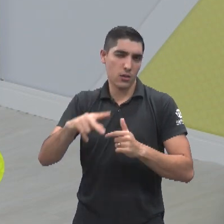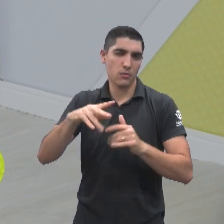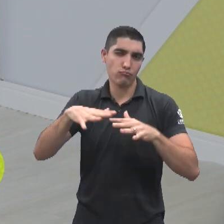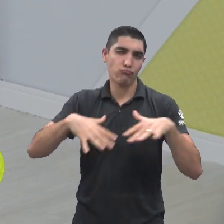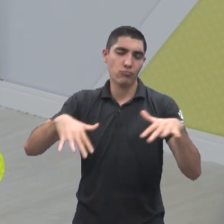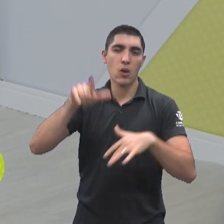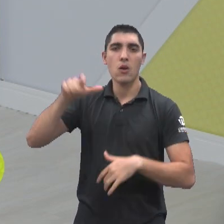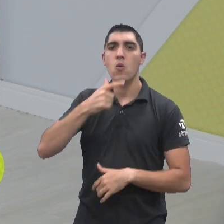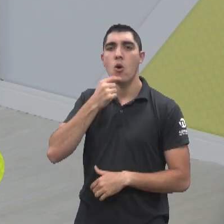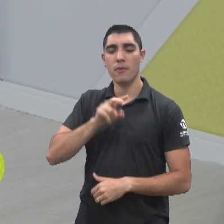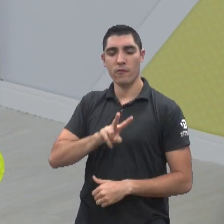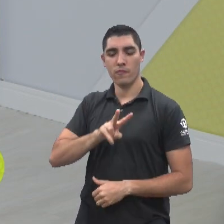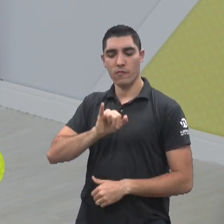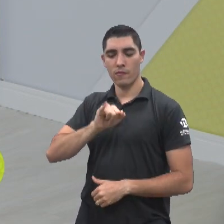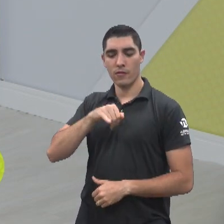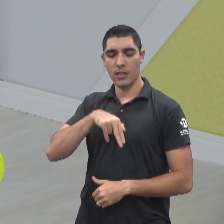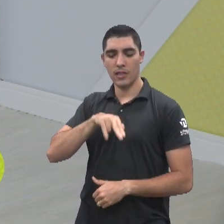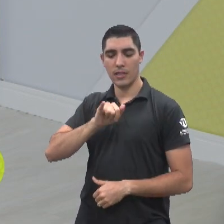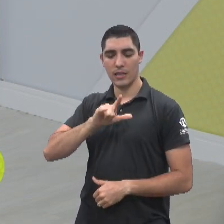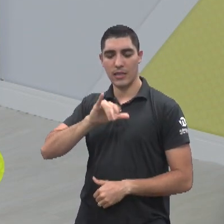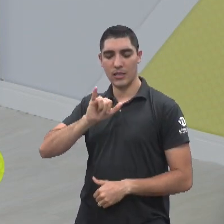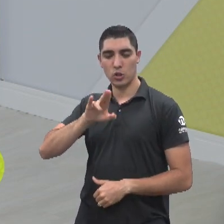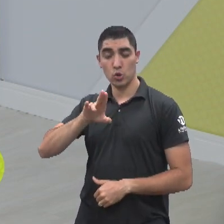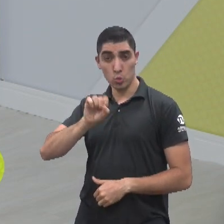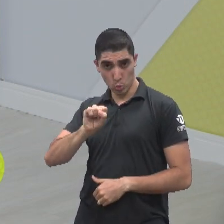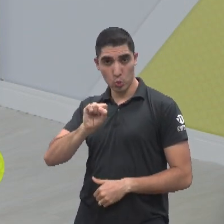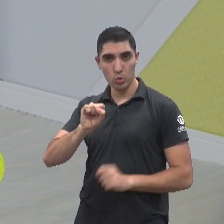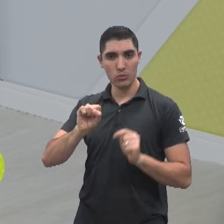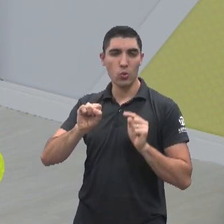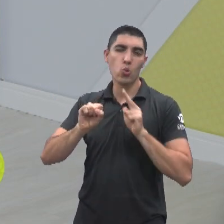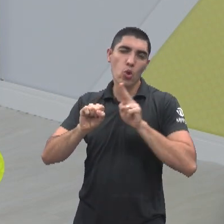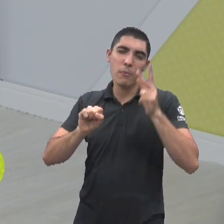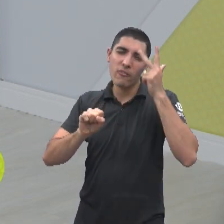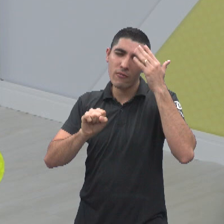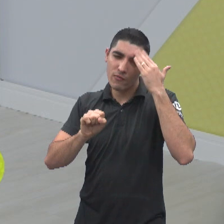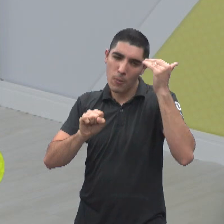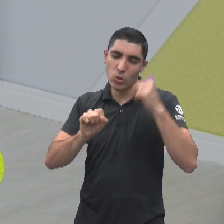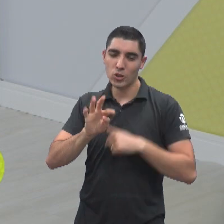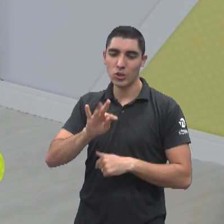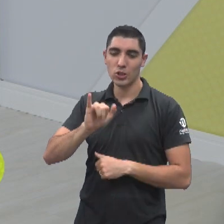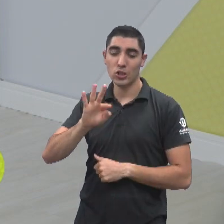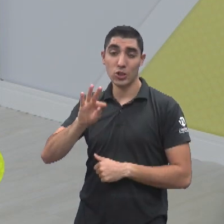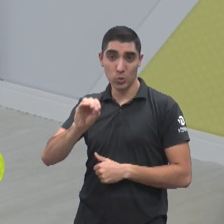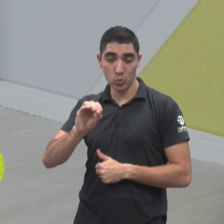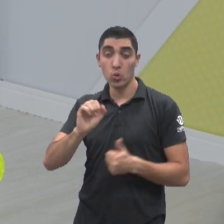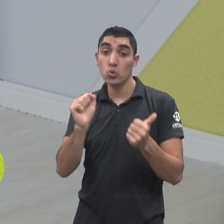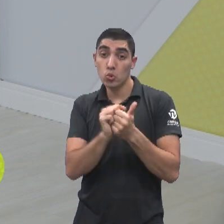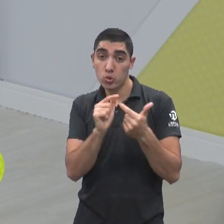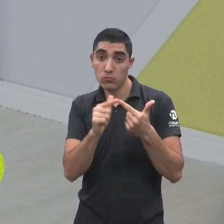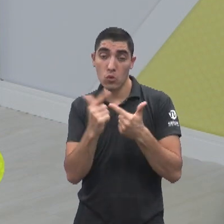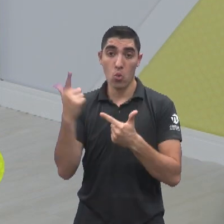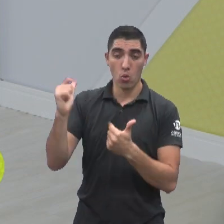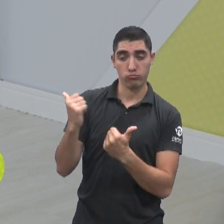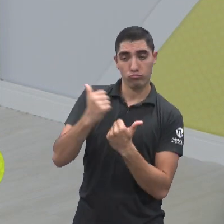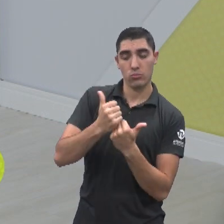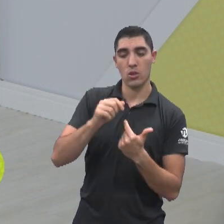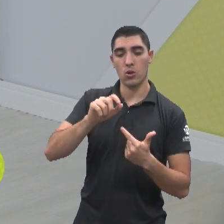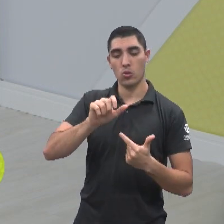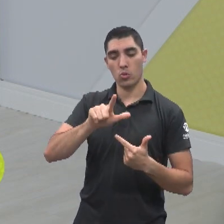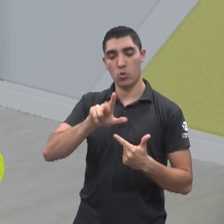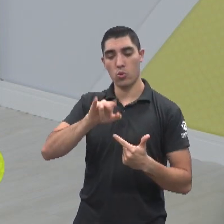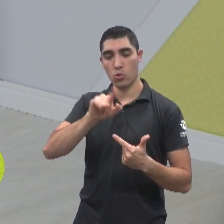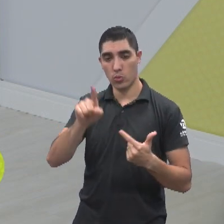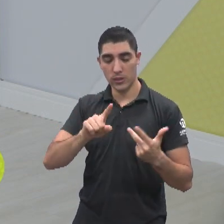Gonçalves Dias Araújo, o popular Tito, será o árbitro da partida, será auxiliado pelo Luiz Alberto Andrini Nogueira e também